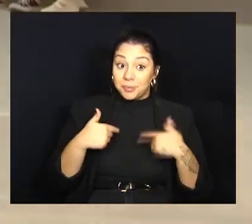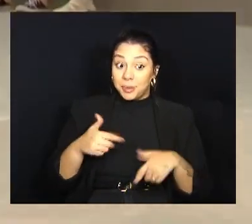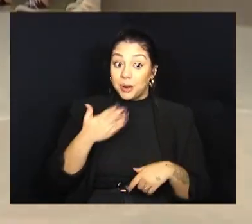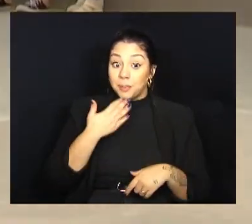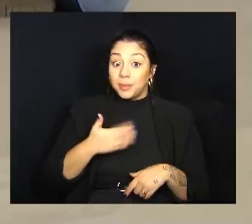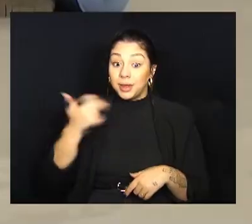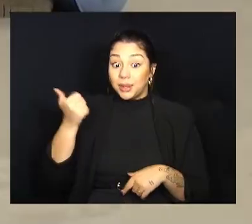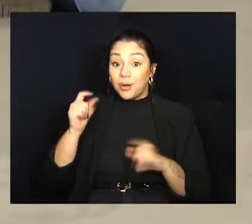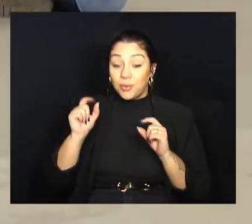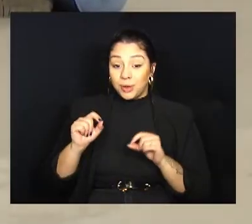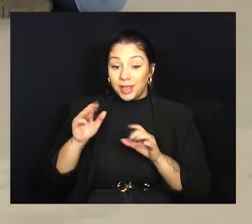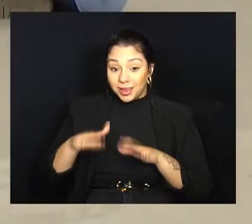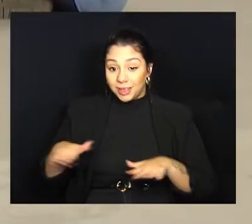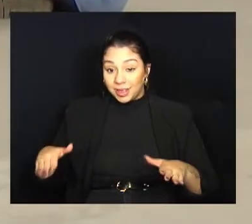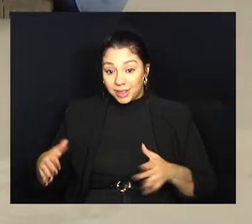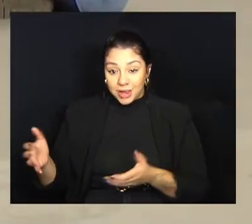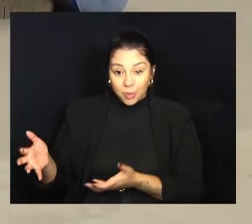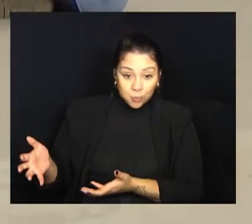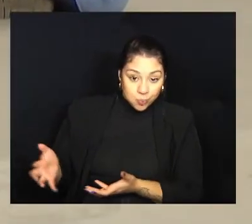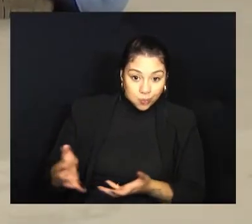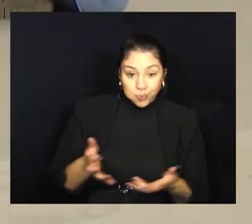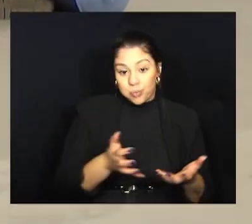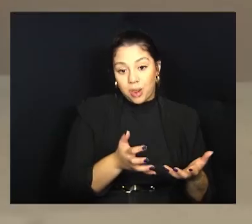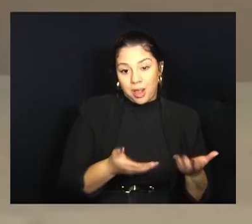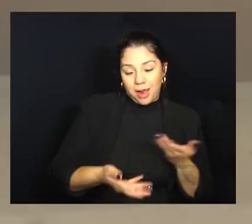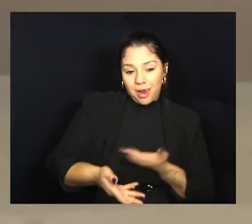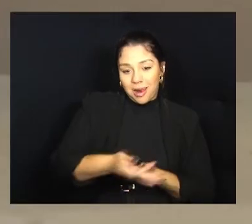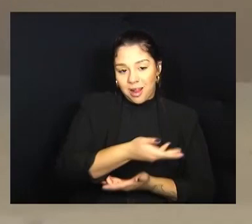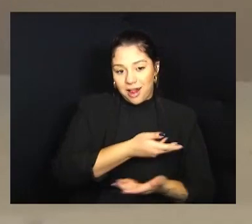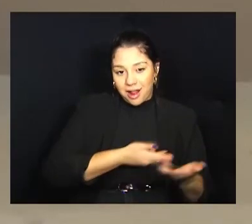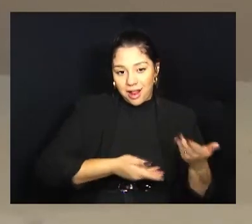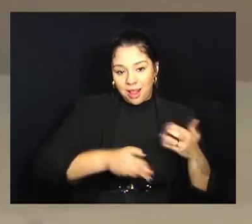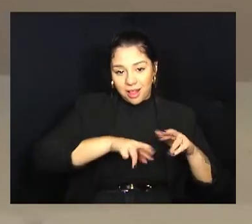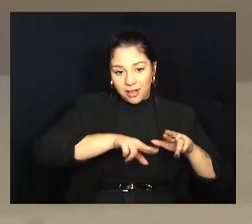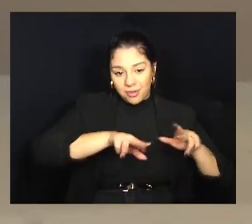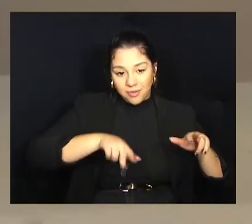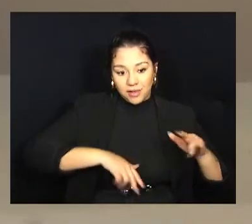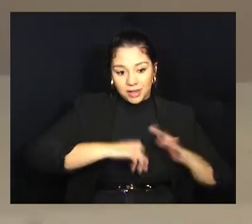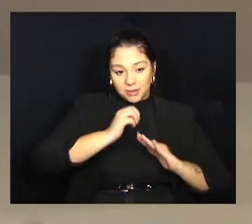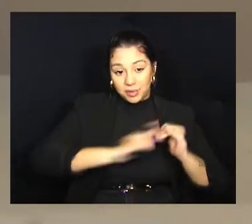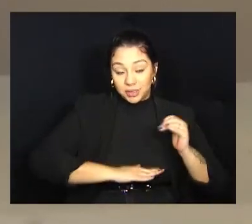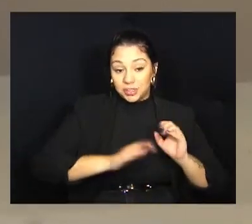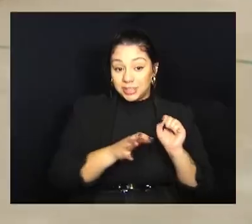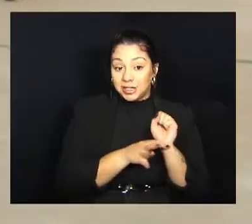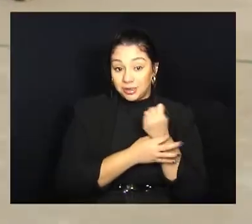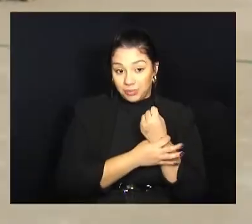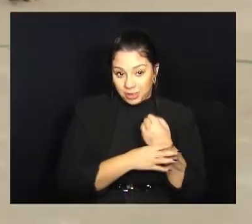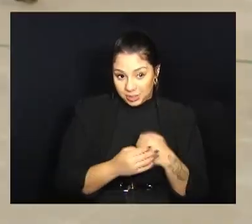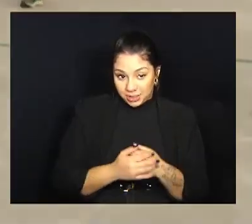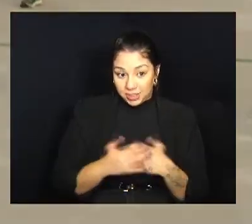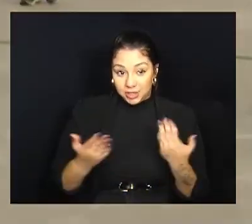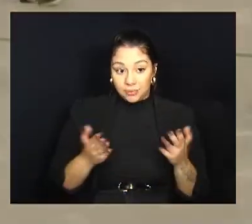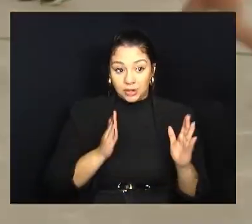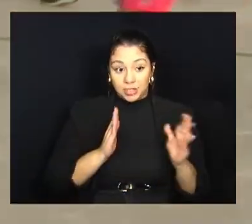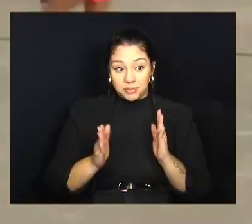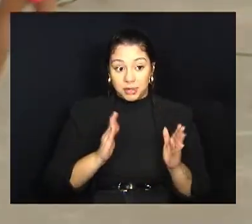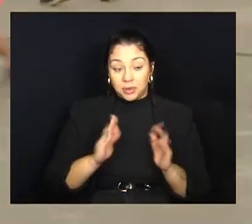as crianças envolvidas em diversas atividades e com segurança. Por isso, nesse período,